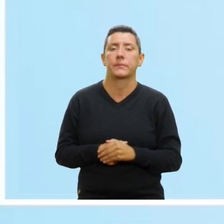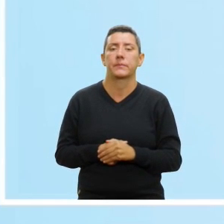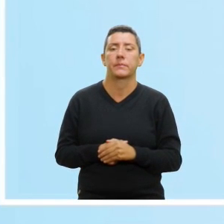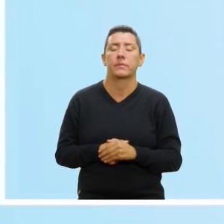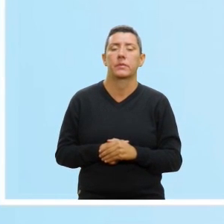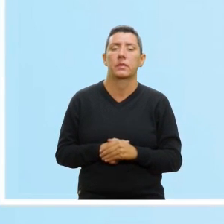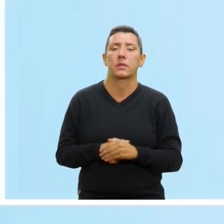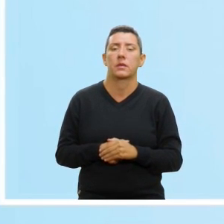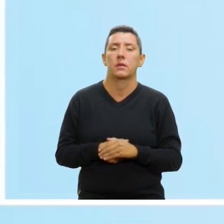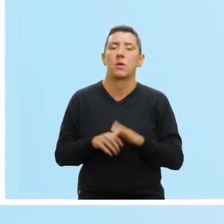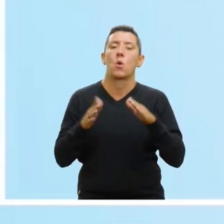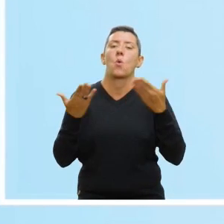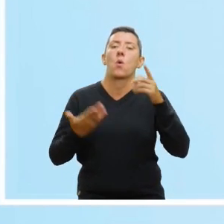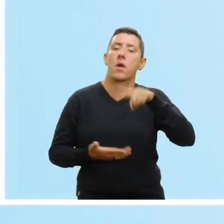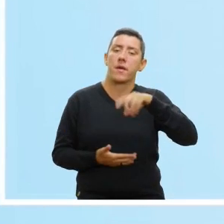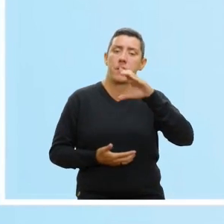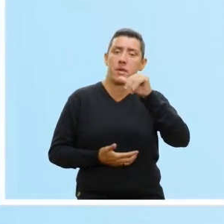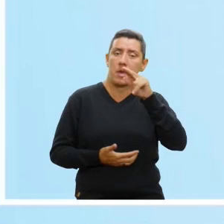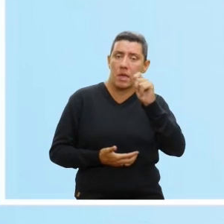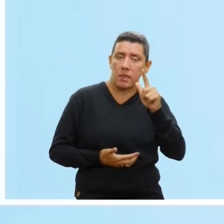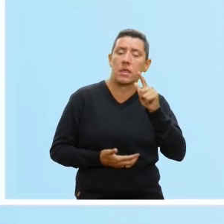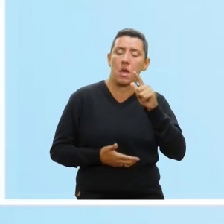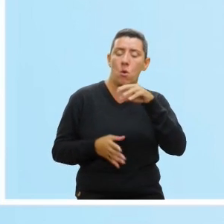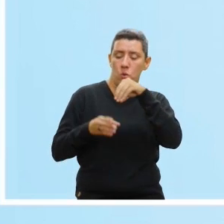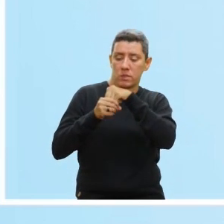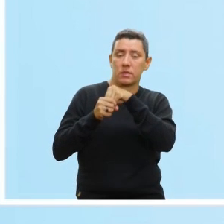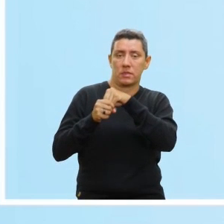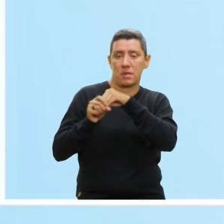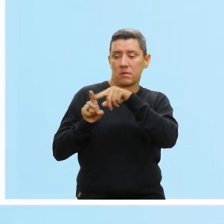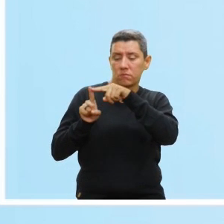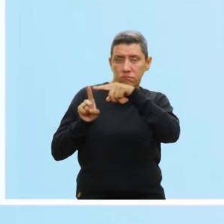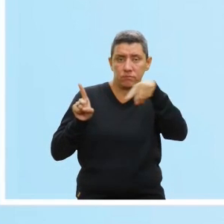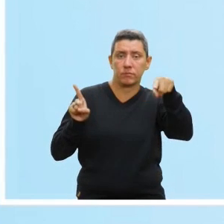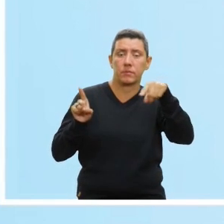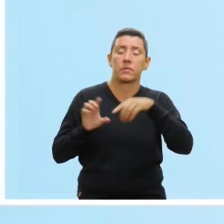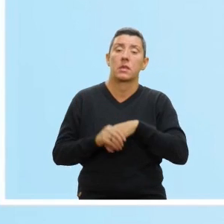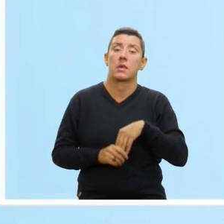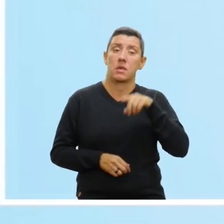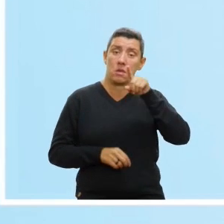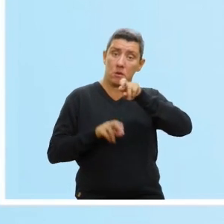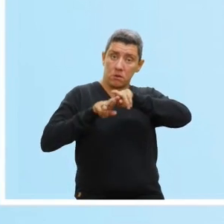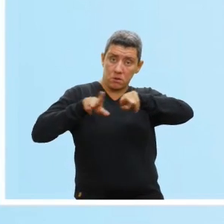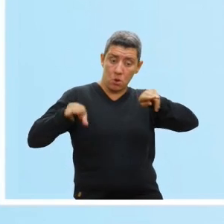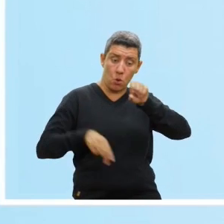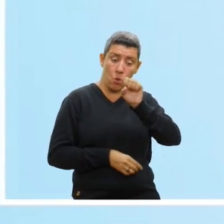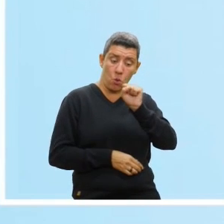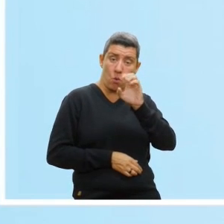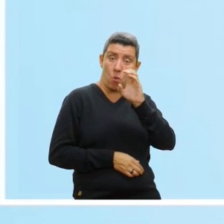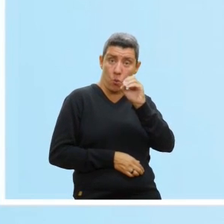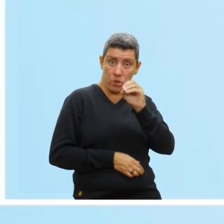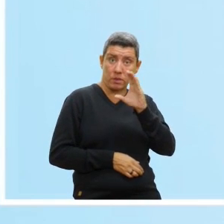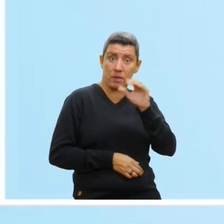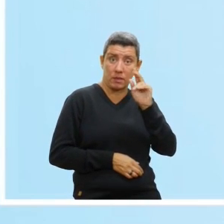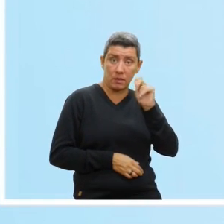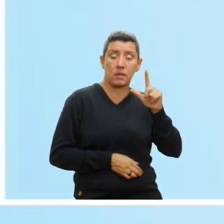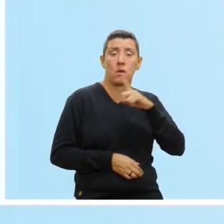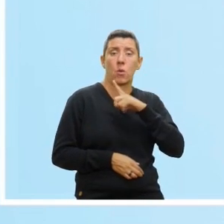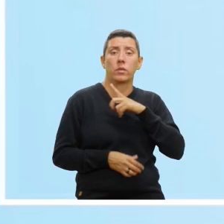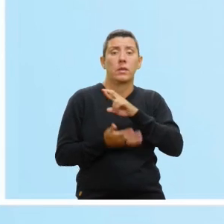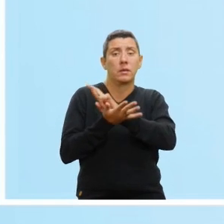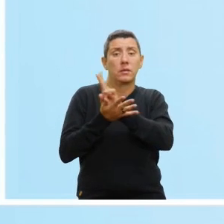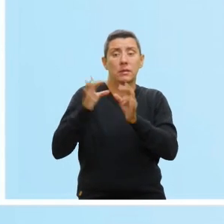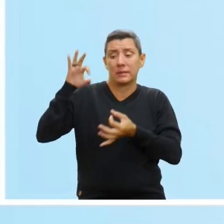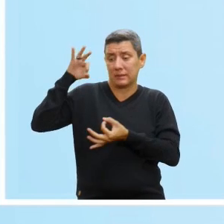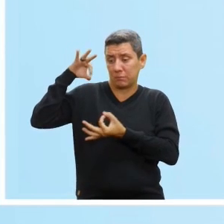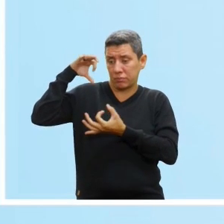o canal, qual é a frequência dentro do sistema. Então, esses 80 canais, eles vão passar, 80 sinais diferentes, eles vão